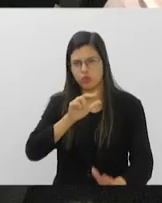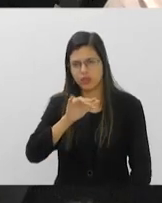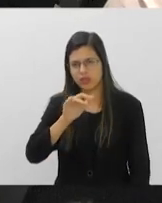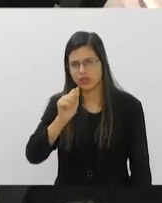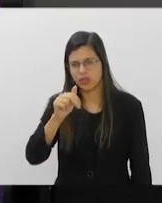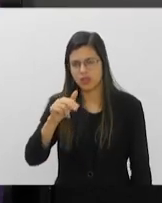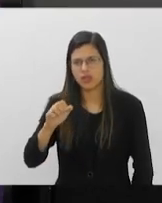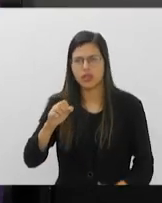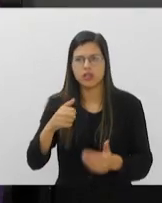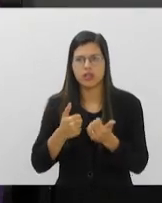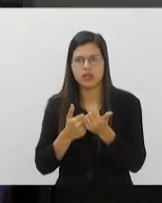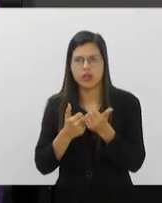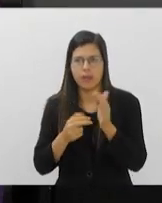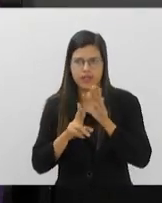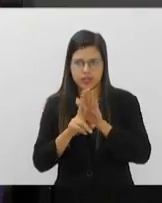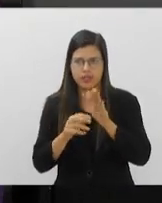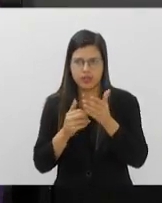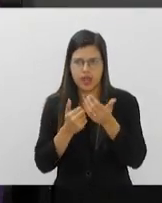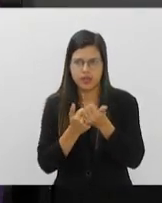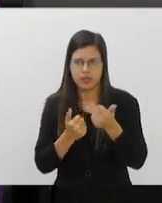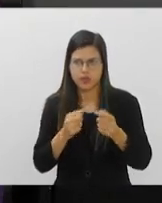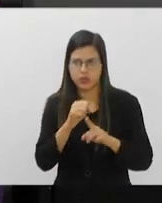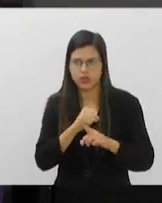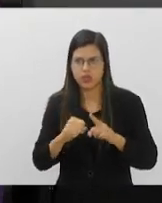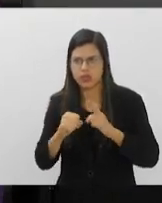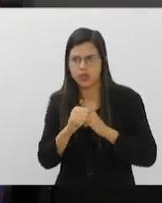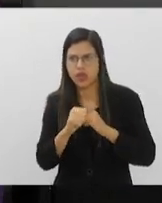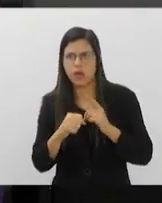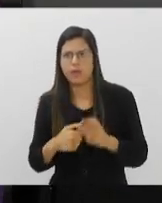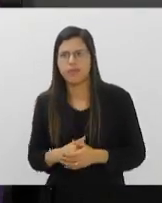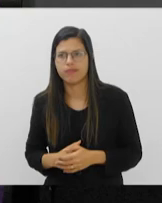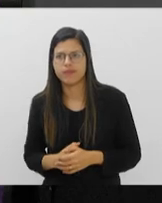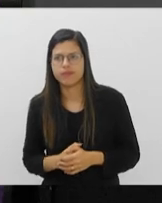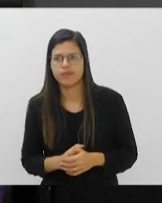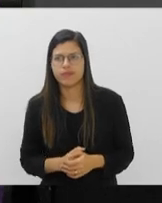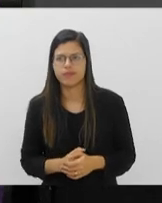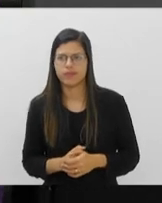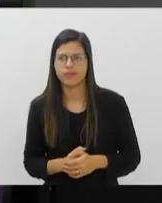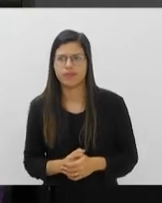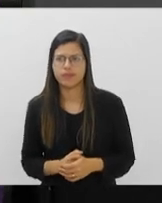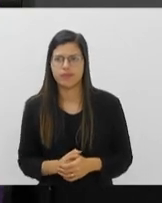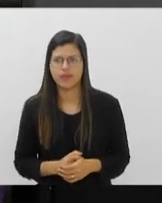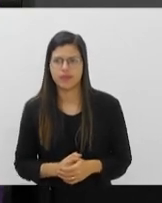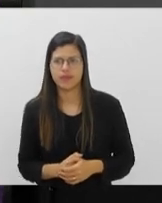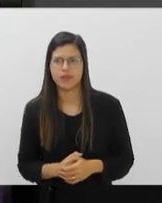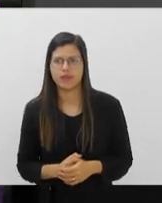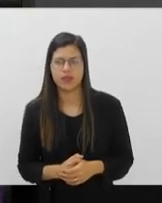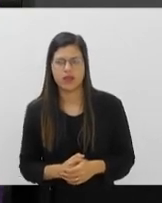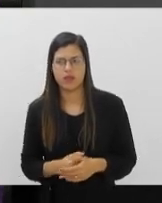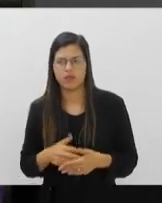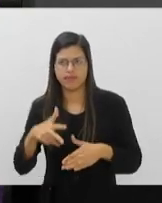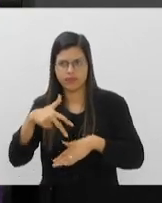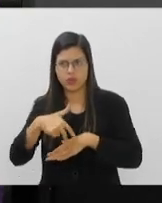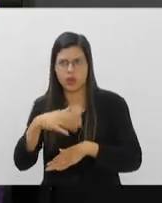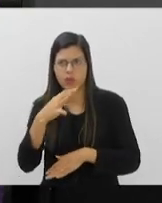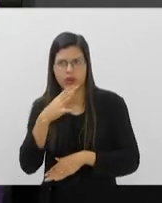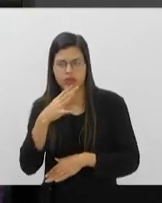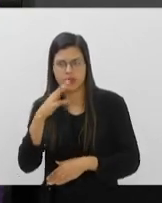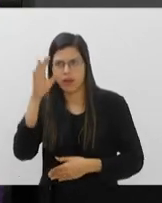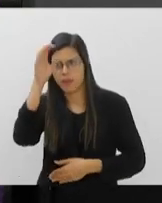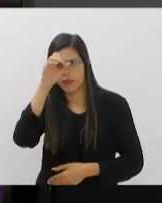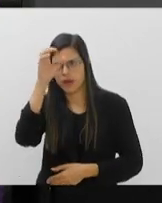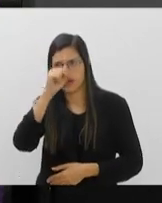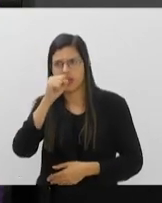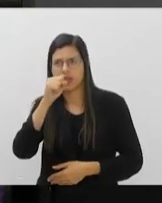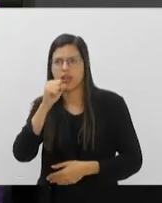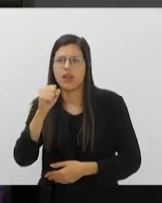da secretaria eh eu vim aqui falar que esse primeiro eu também eu vim conhecer e aprender e